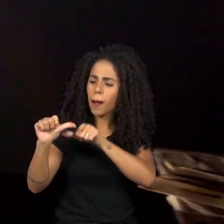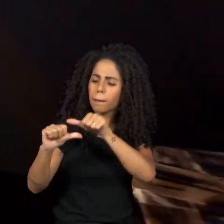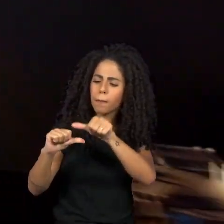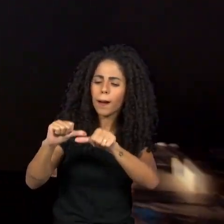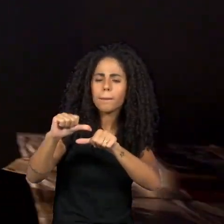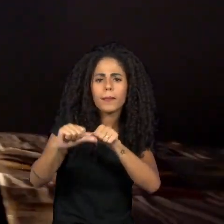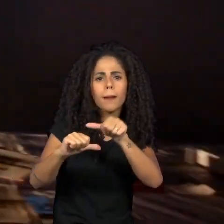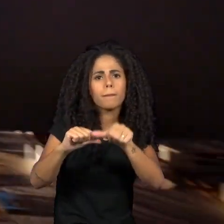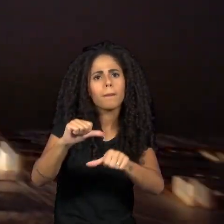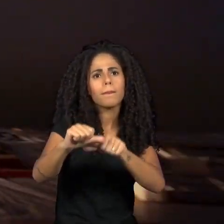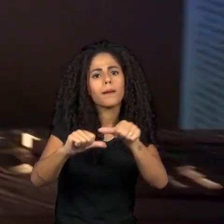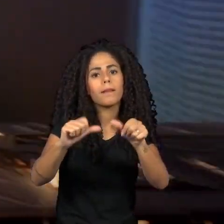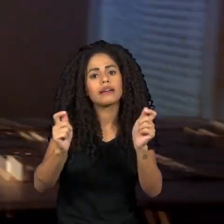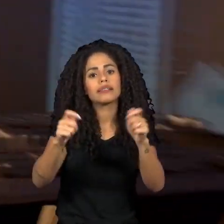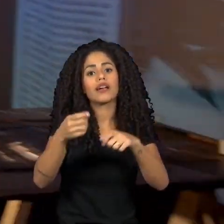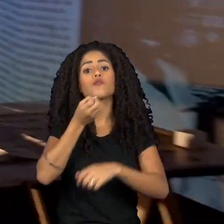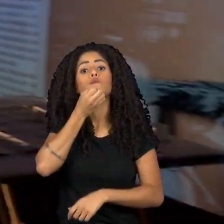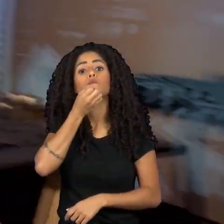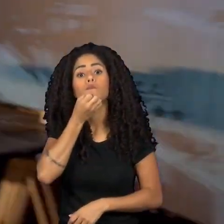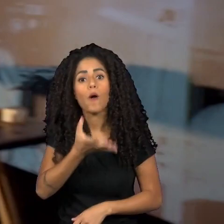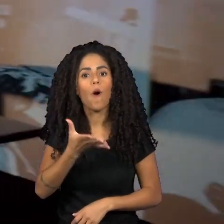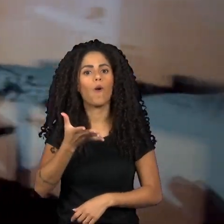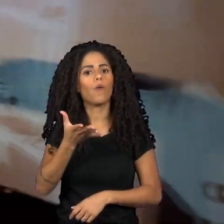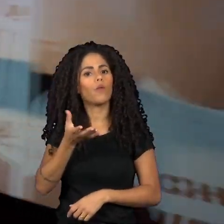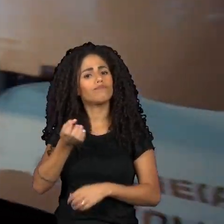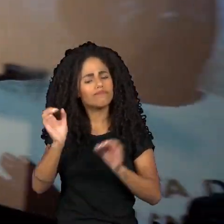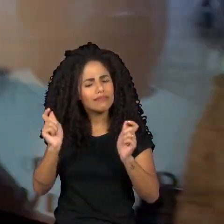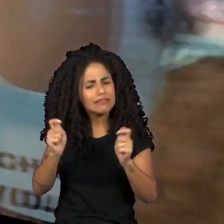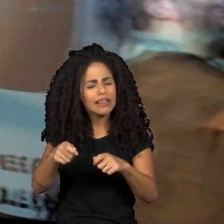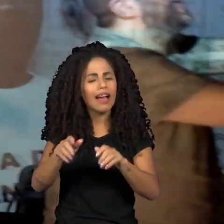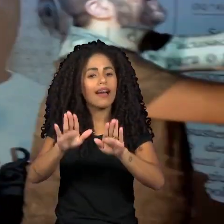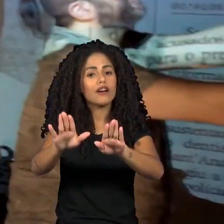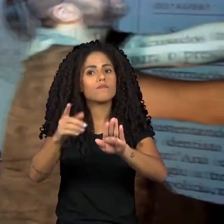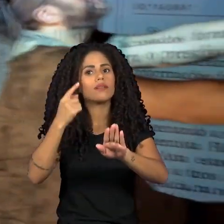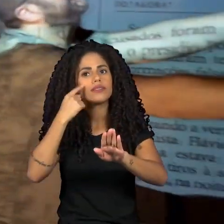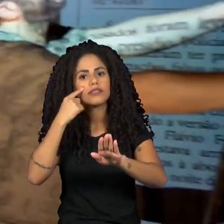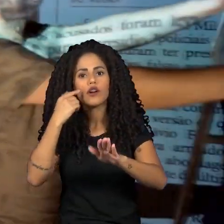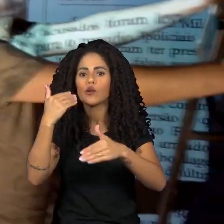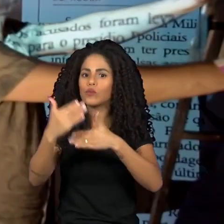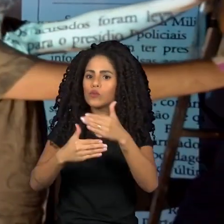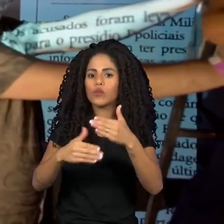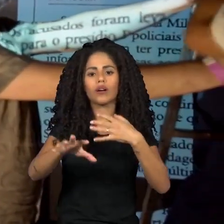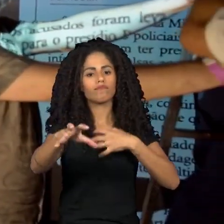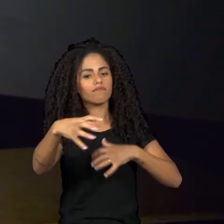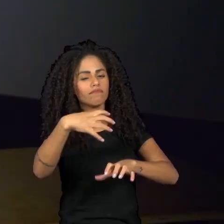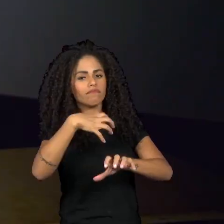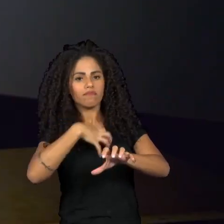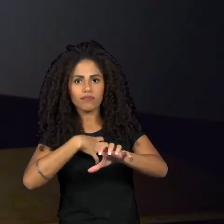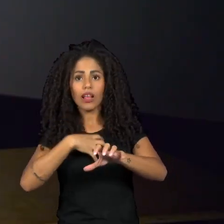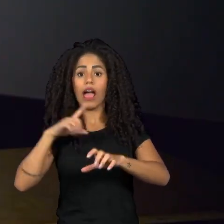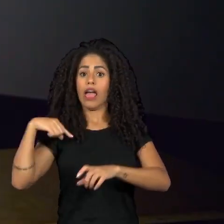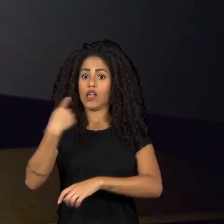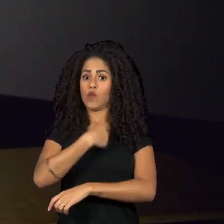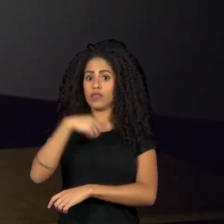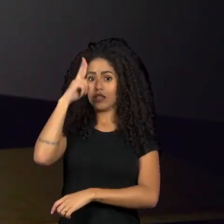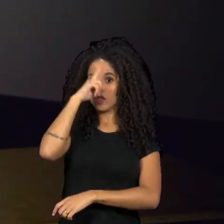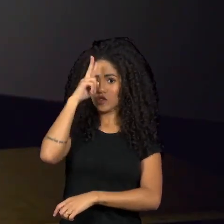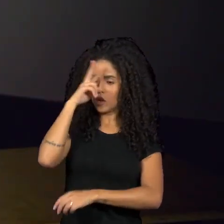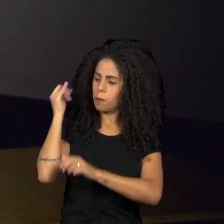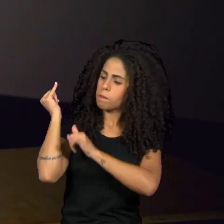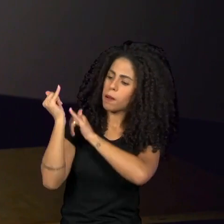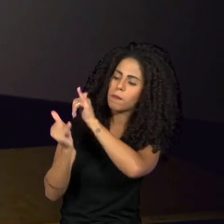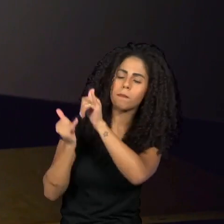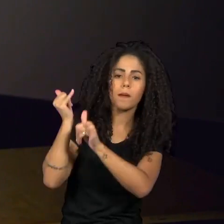transformações subterrâneas que a gente não vê aparecer, mas que talvez provoquem terremotos no futuro. E a nossa história da humanidade